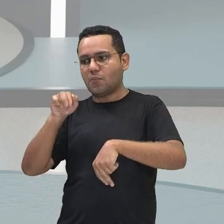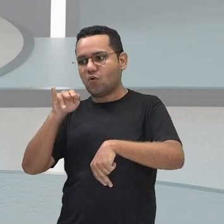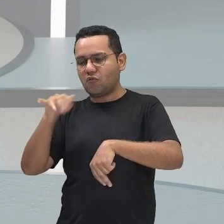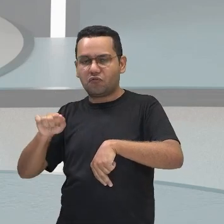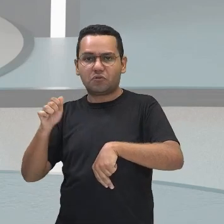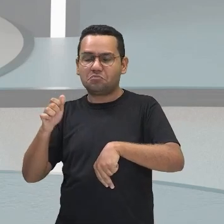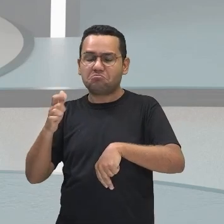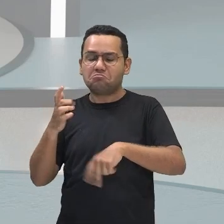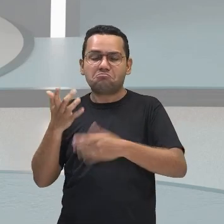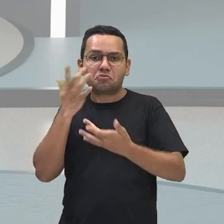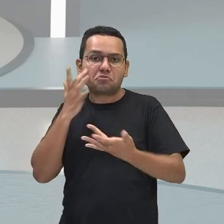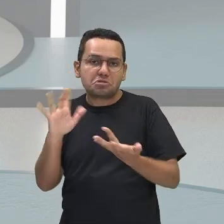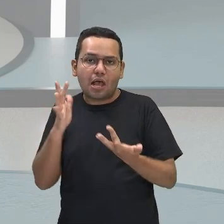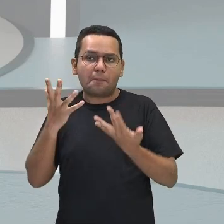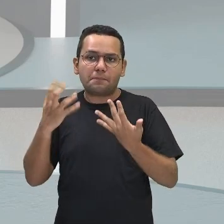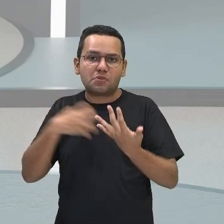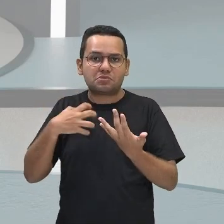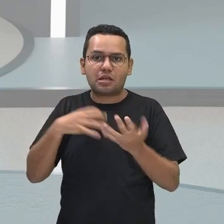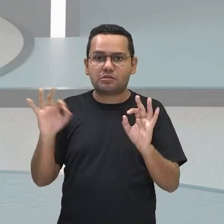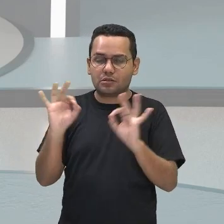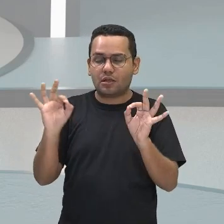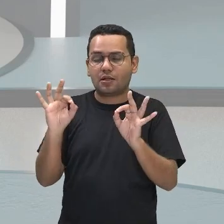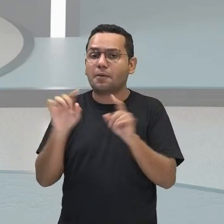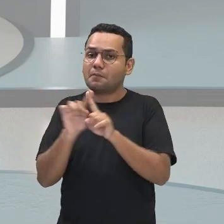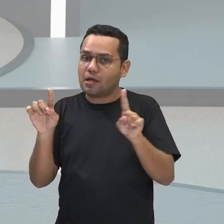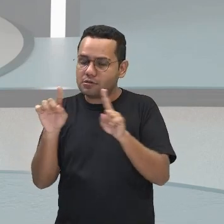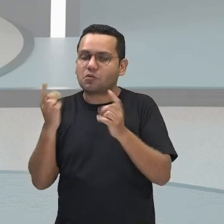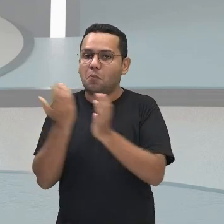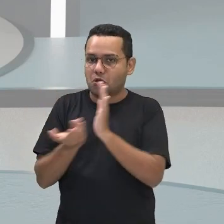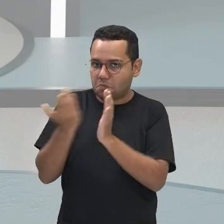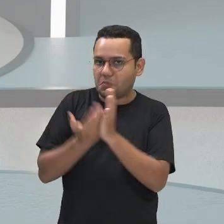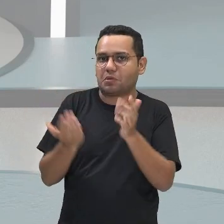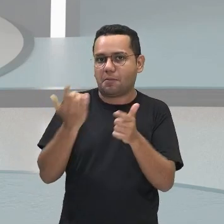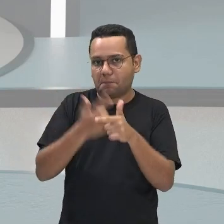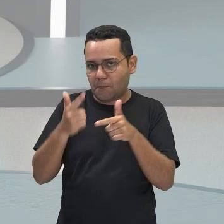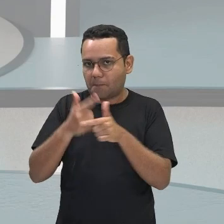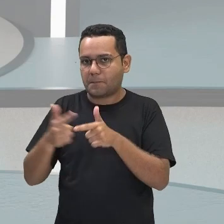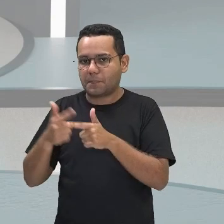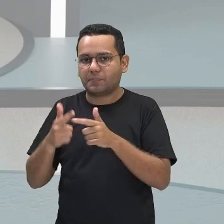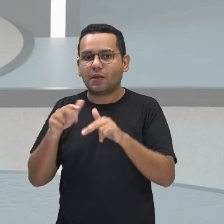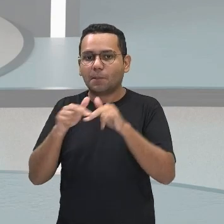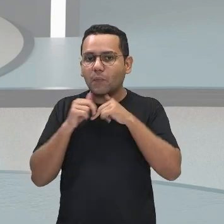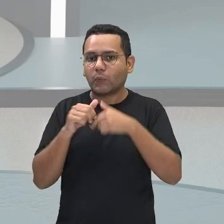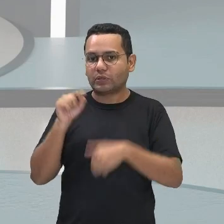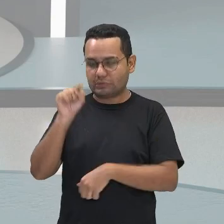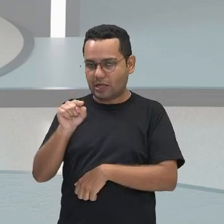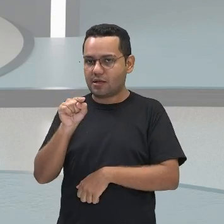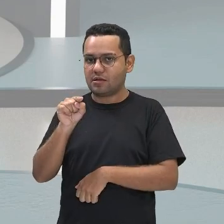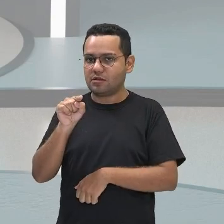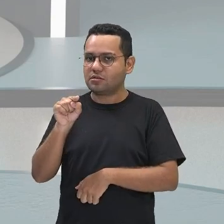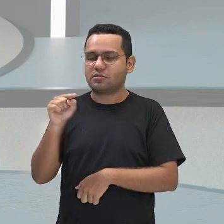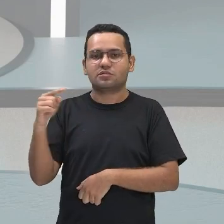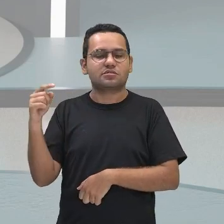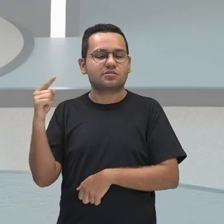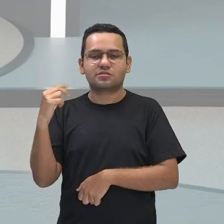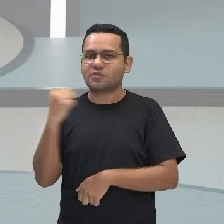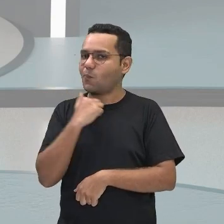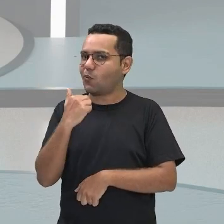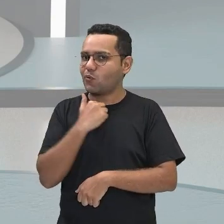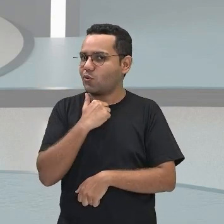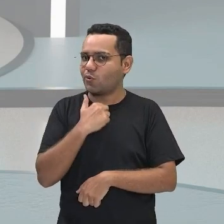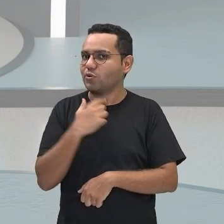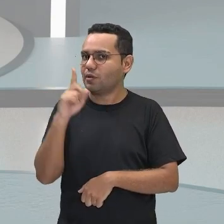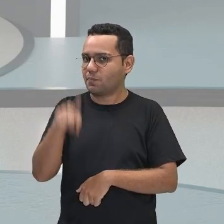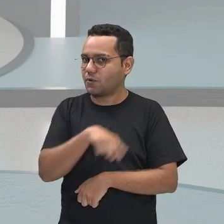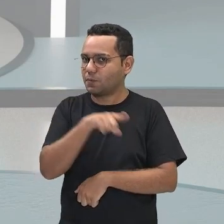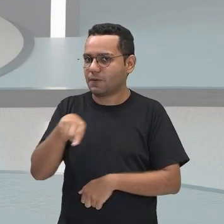algum tendão ou de alguma fibra muscular. Então, os analgésicos aí, narcóticos também não podem, são proibidos, tá? Nós